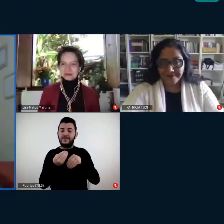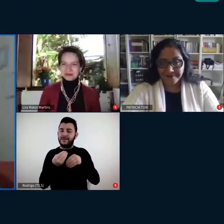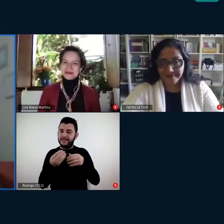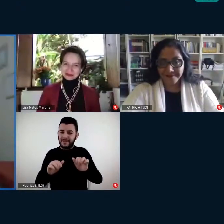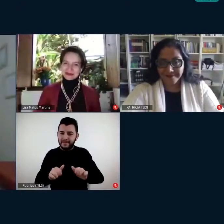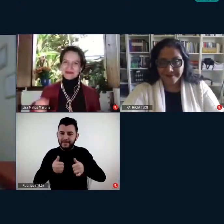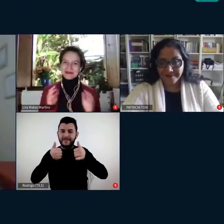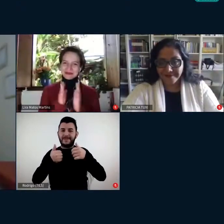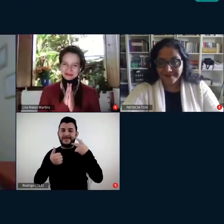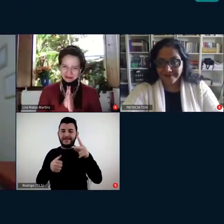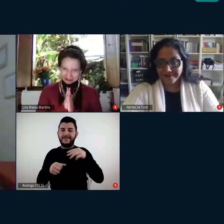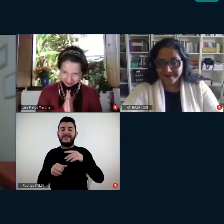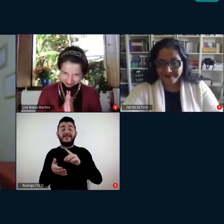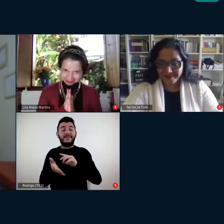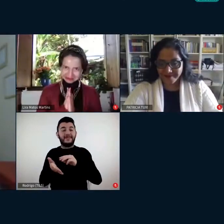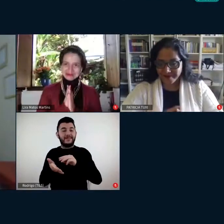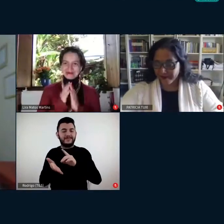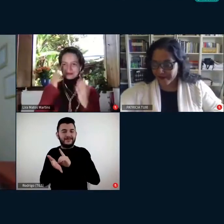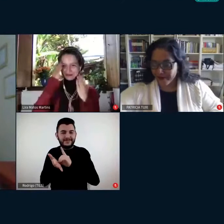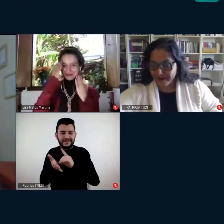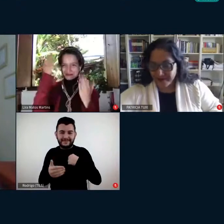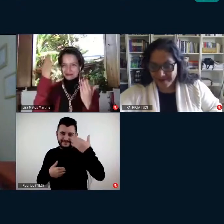Obrigado.